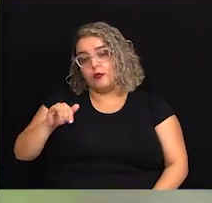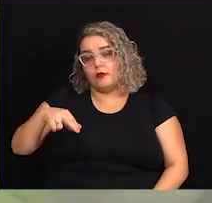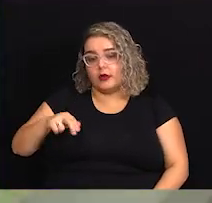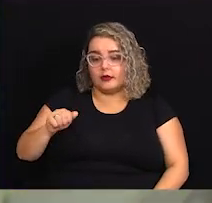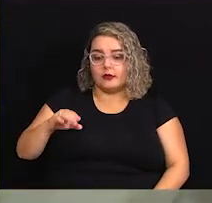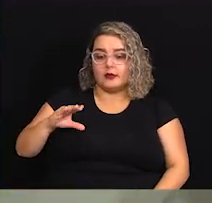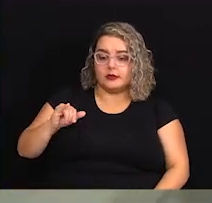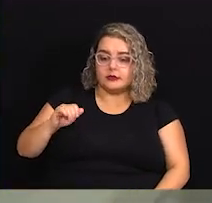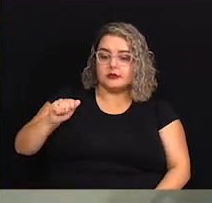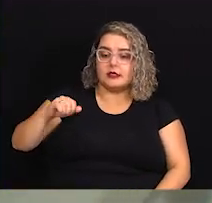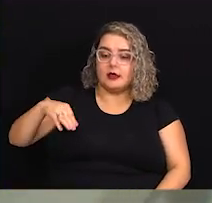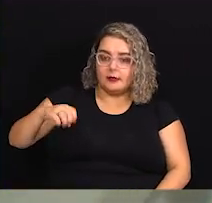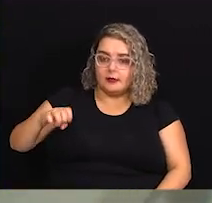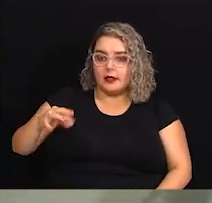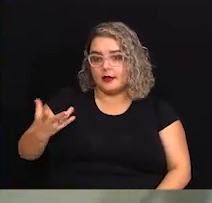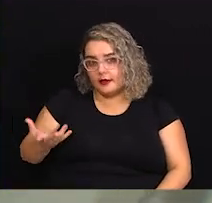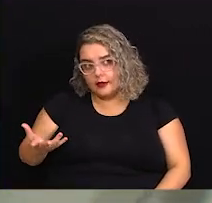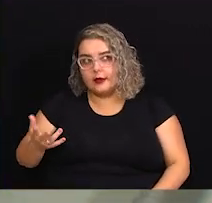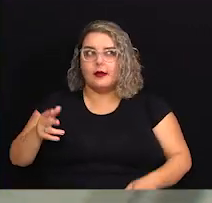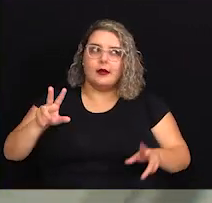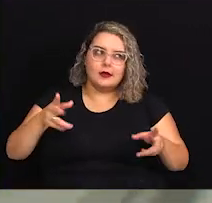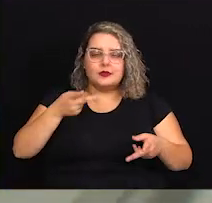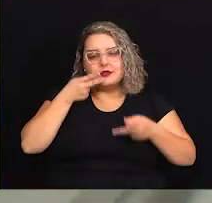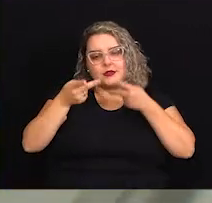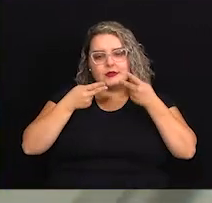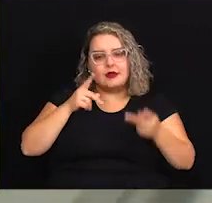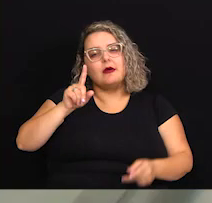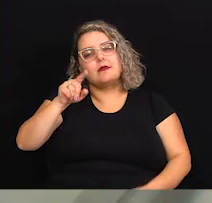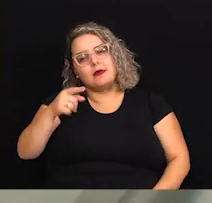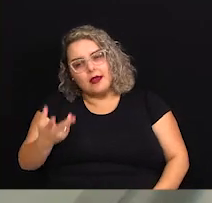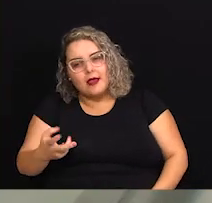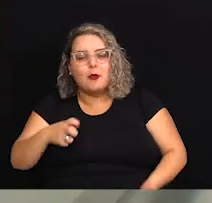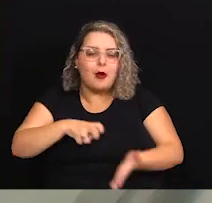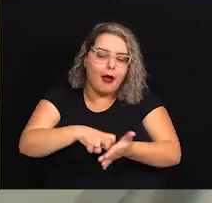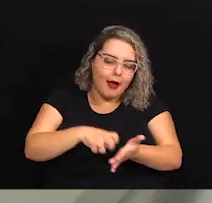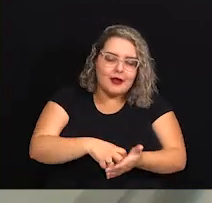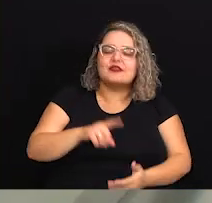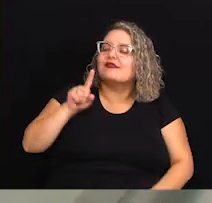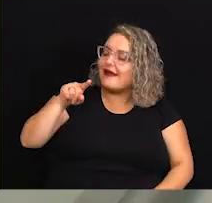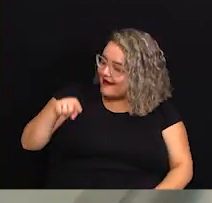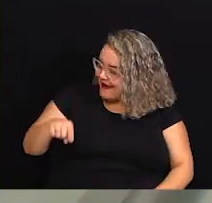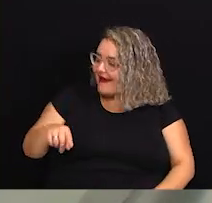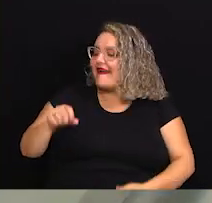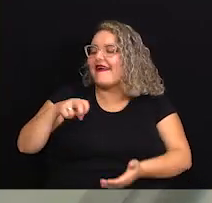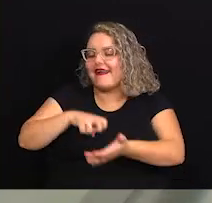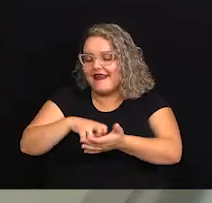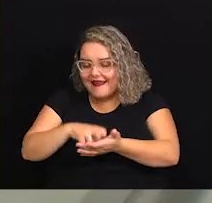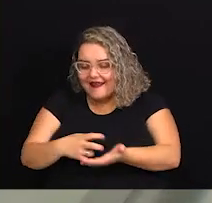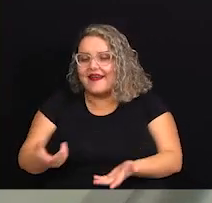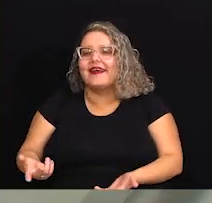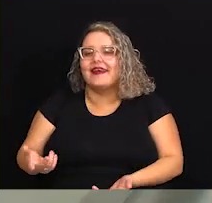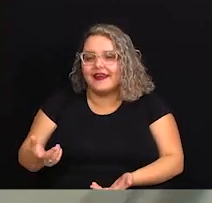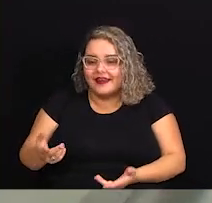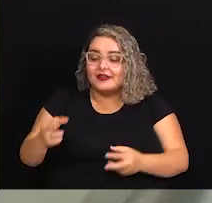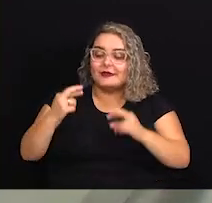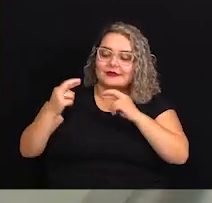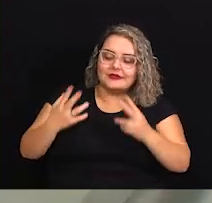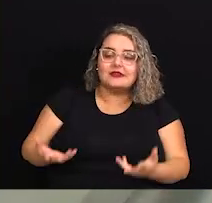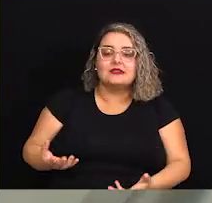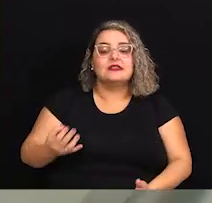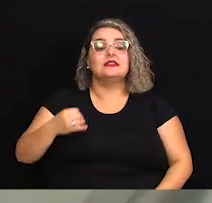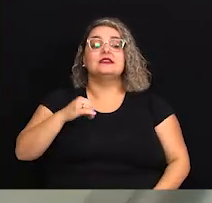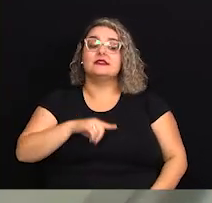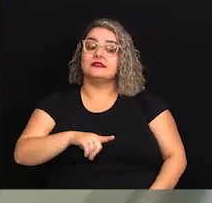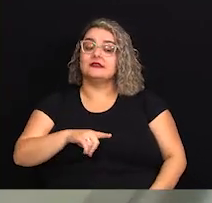de castigo um tempo, né? Sob observação. Fica sob observação, exatamente. Será que a pessoa vai novamente